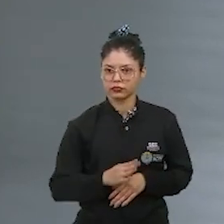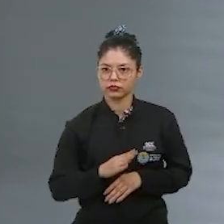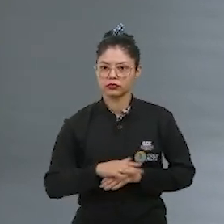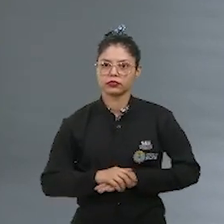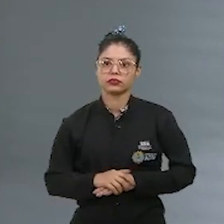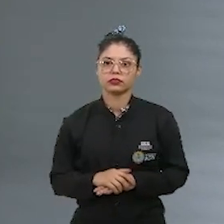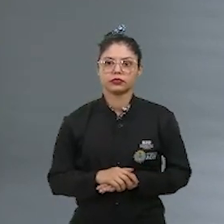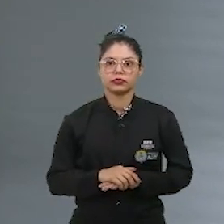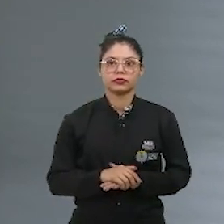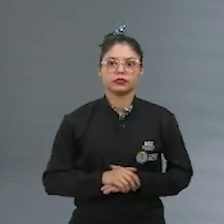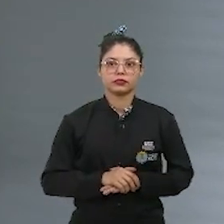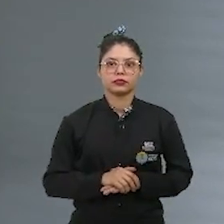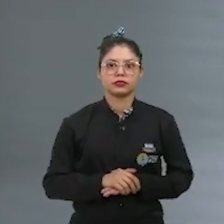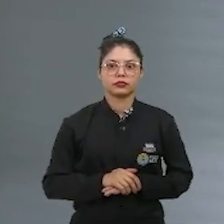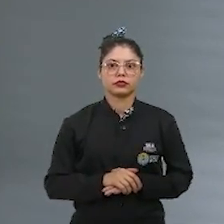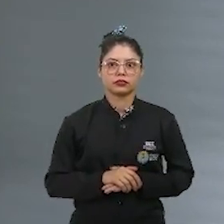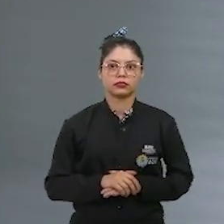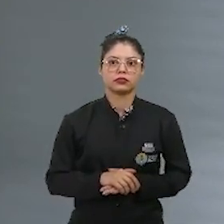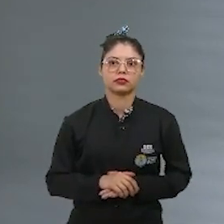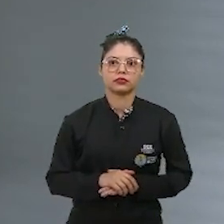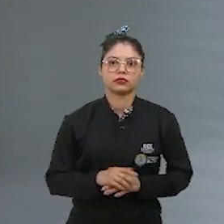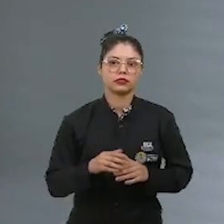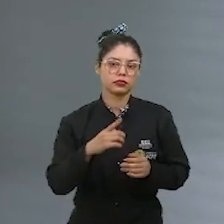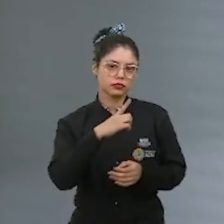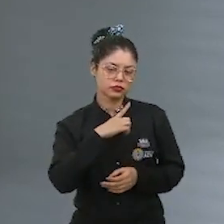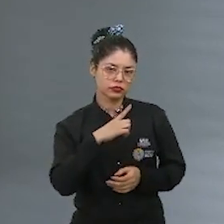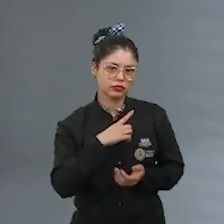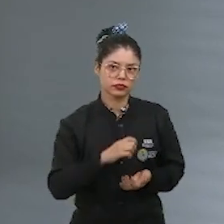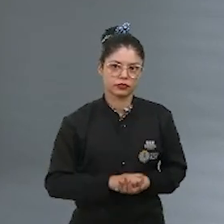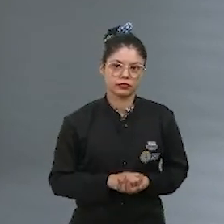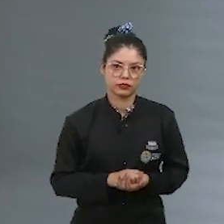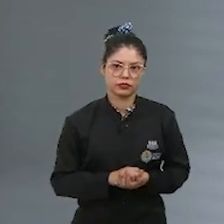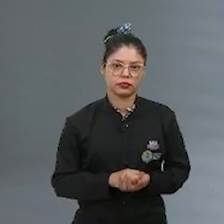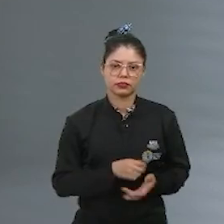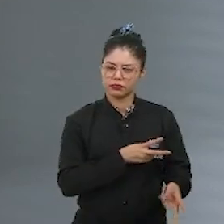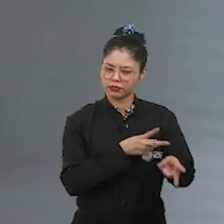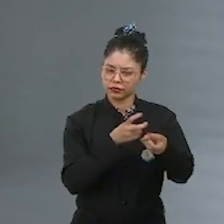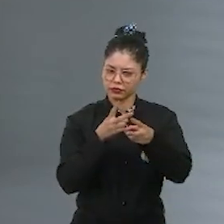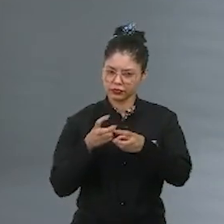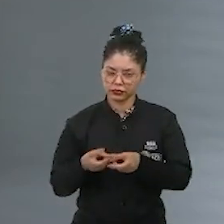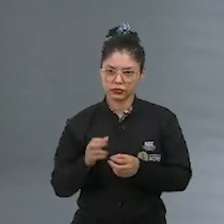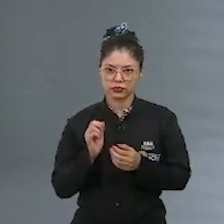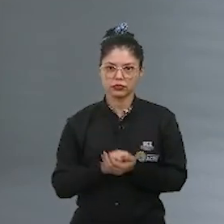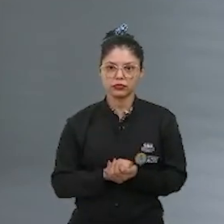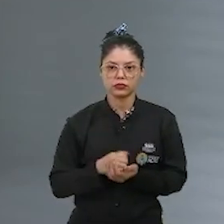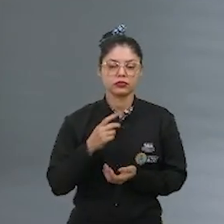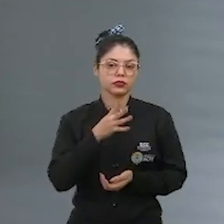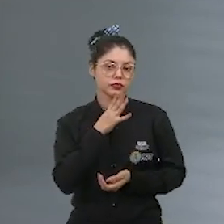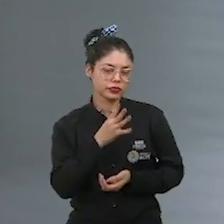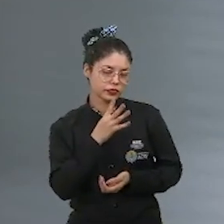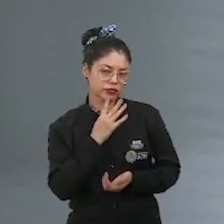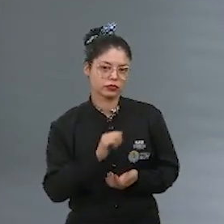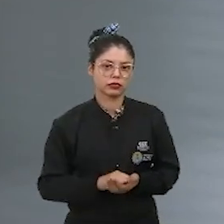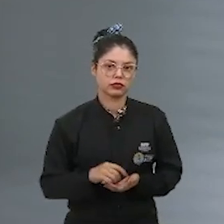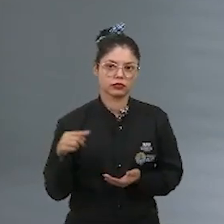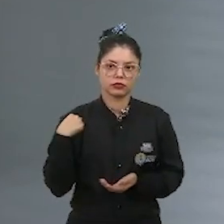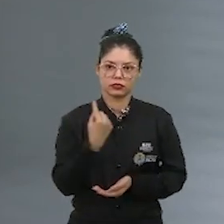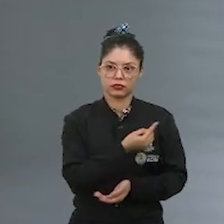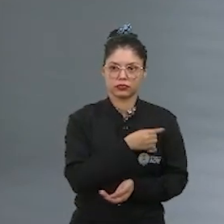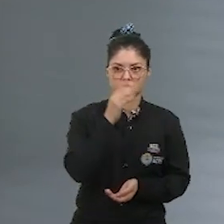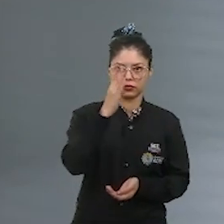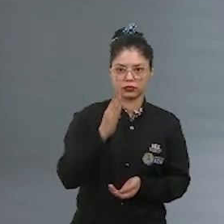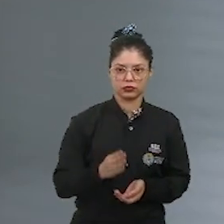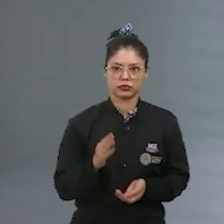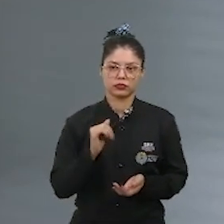para o nosso país, por ter essa percepção, ou por ter o conhecimento de que no